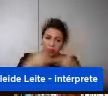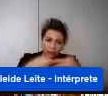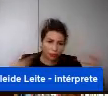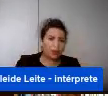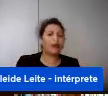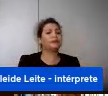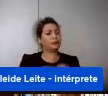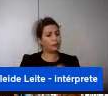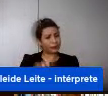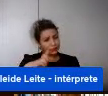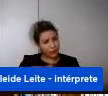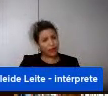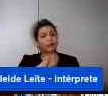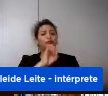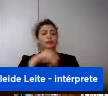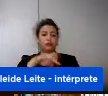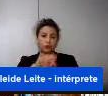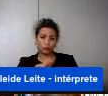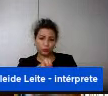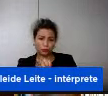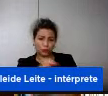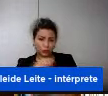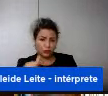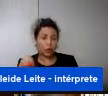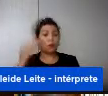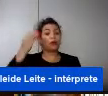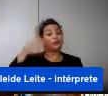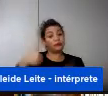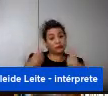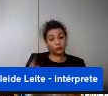da transmissão oral dessa intuição física,